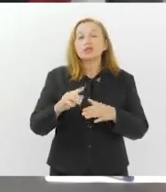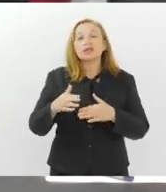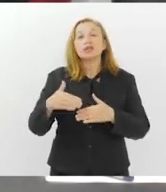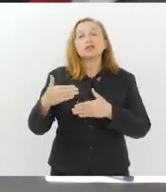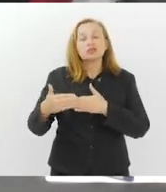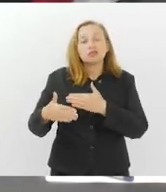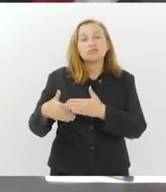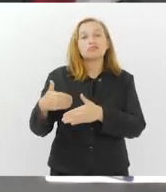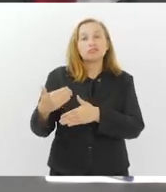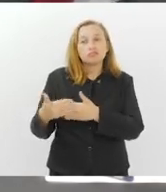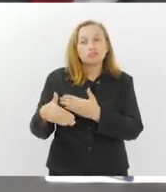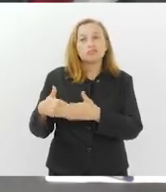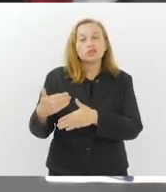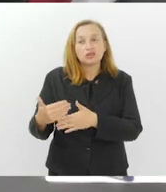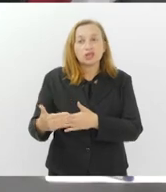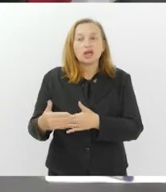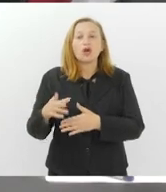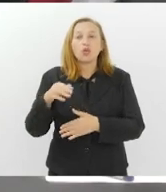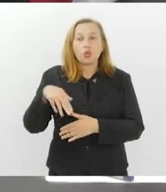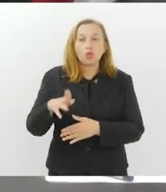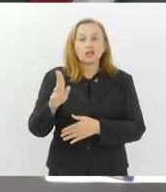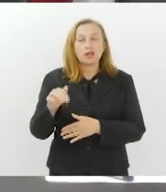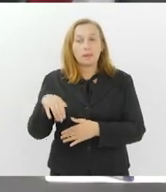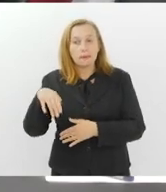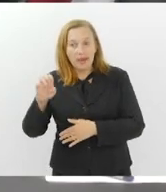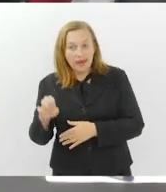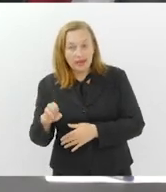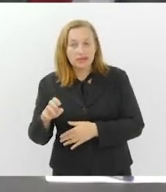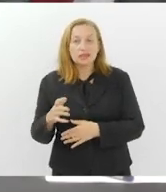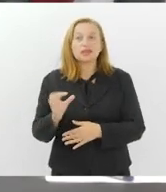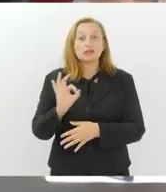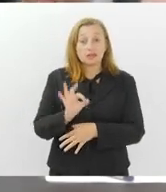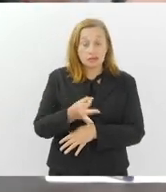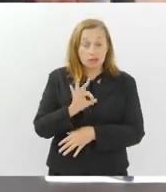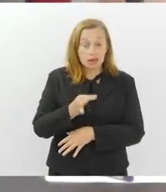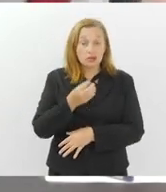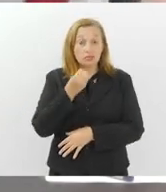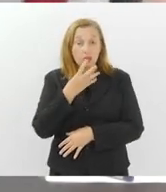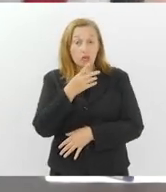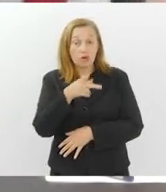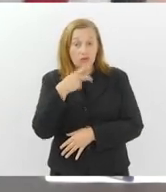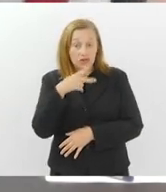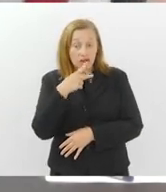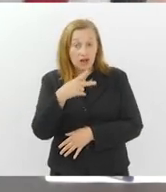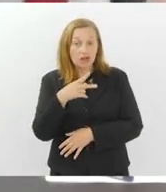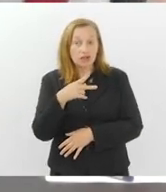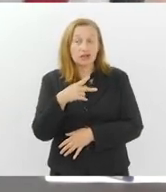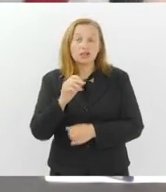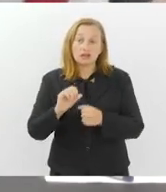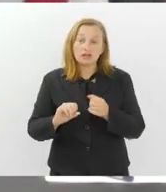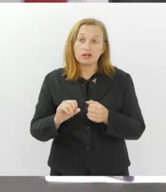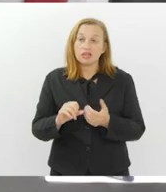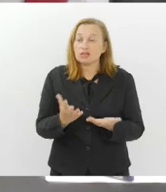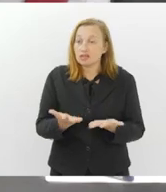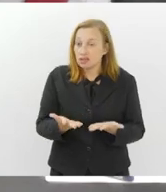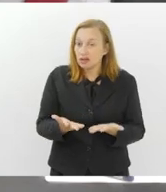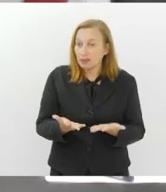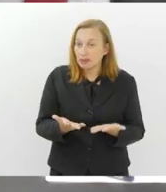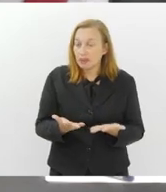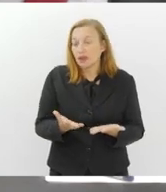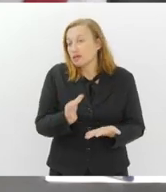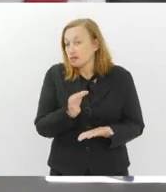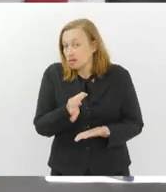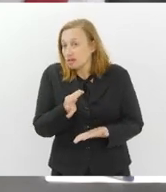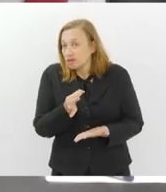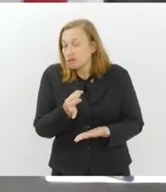da reunião a Unimed, com toda certeza, e bom, excelente apontamento que Vossa Excelência fez, porque a gente, inevitavelmente,